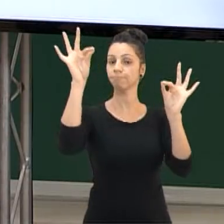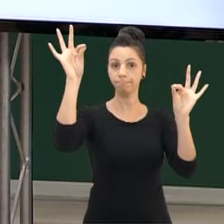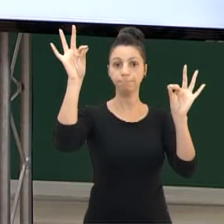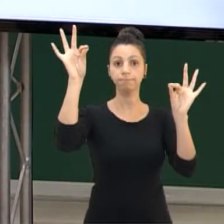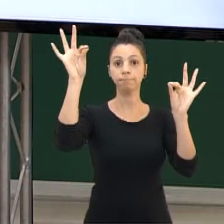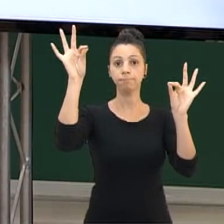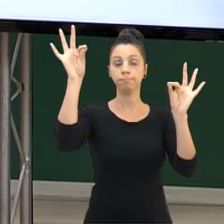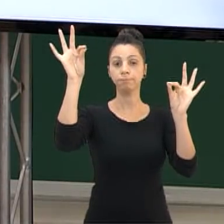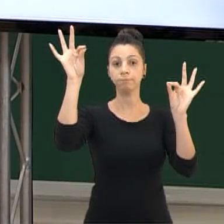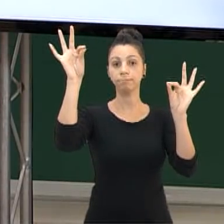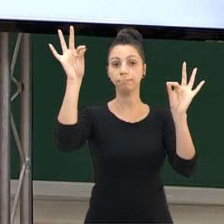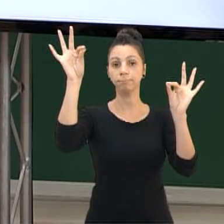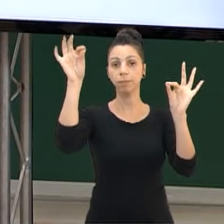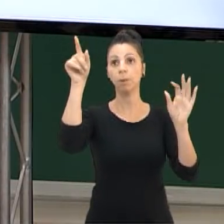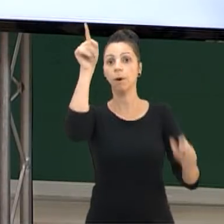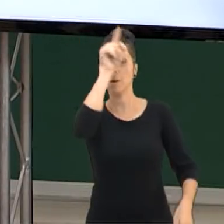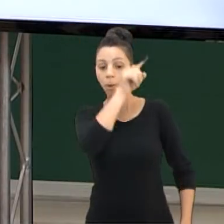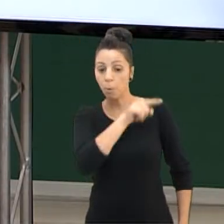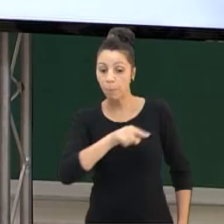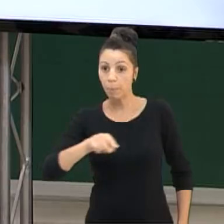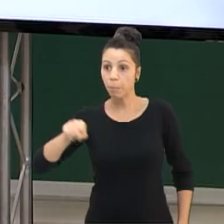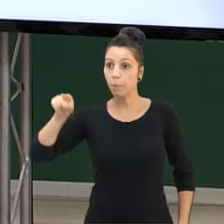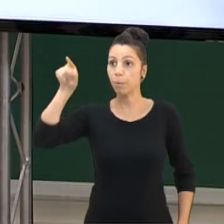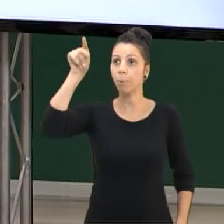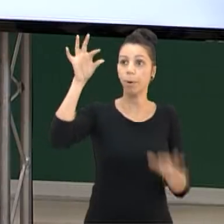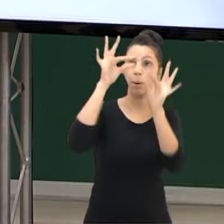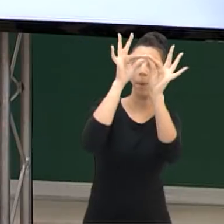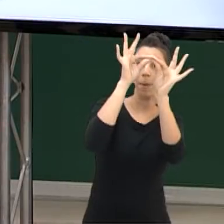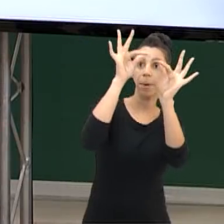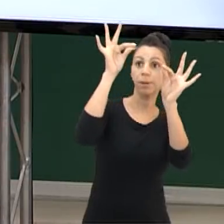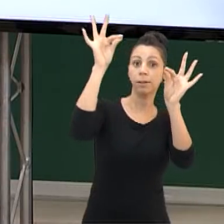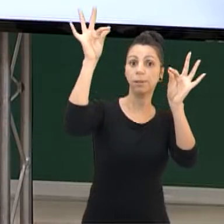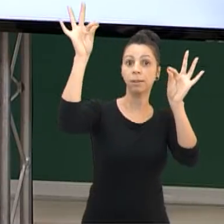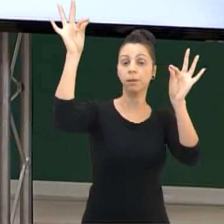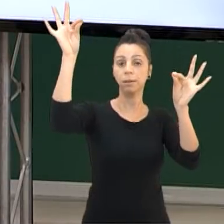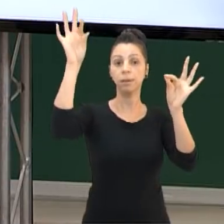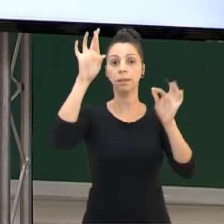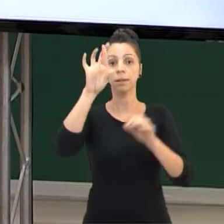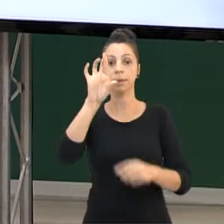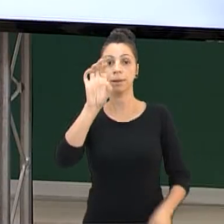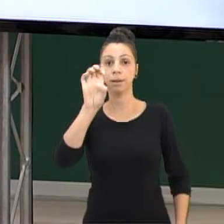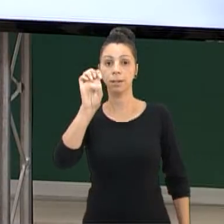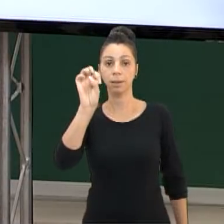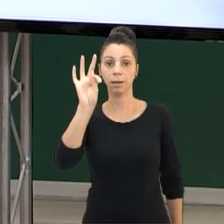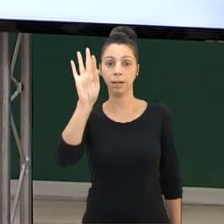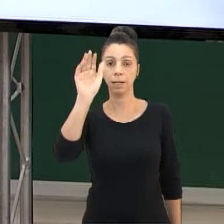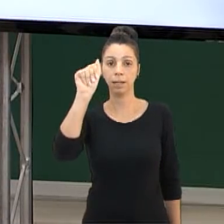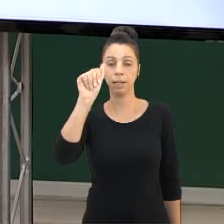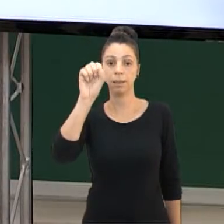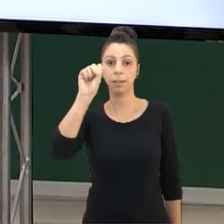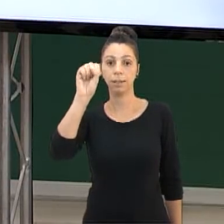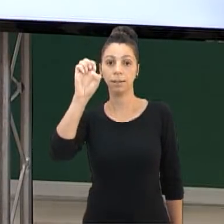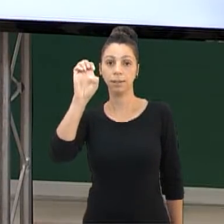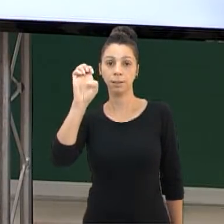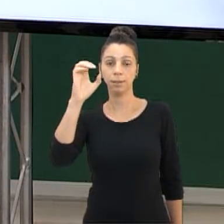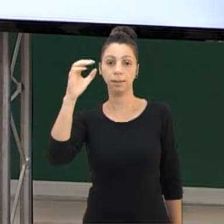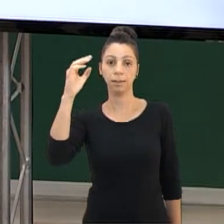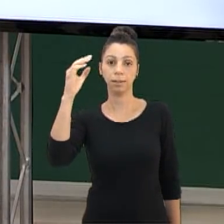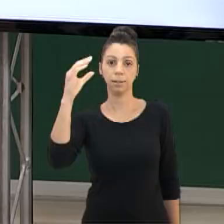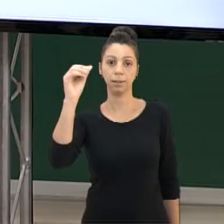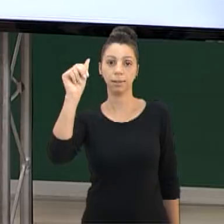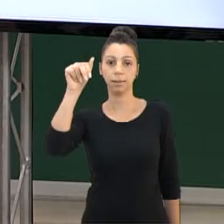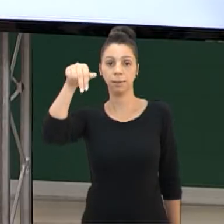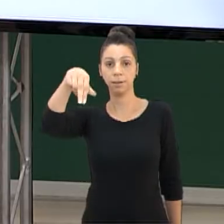ponto. Então, ela corta a circunferência. Eu chamo isto de reta secante. Gravou? Reta